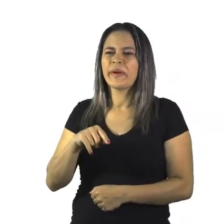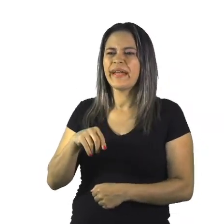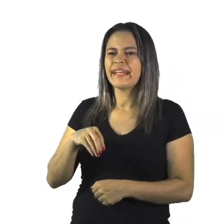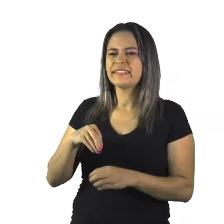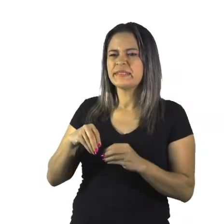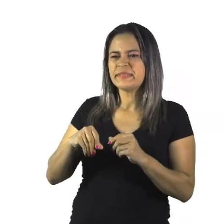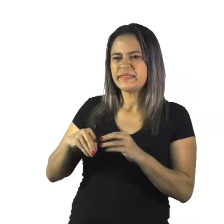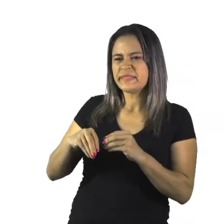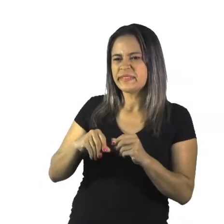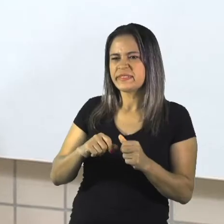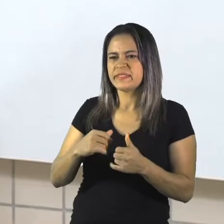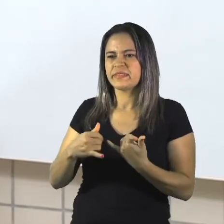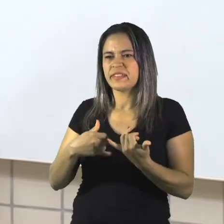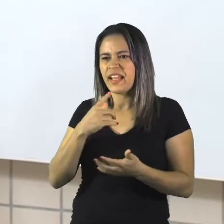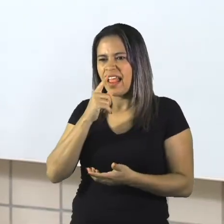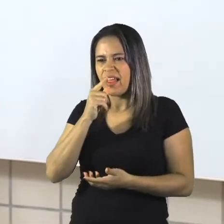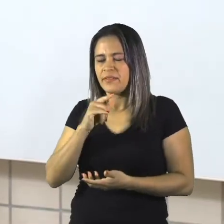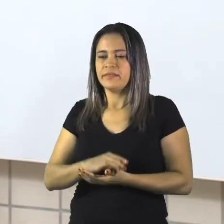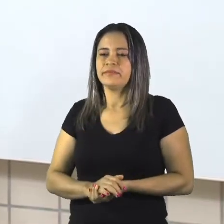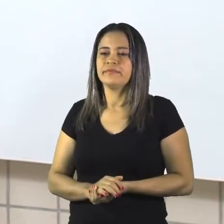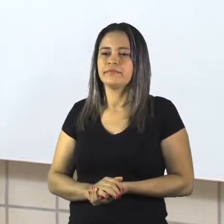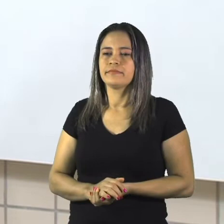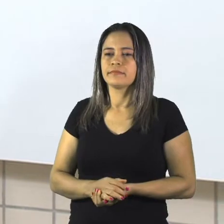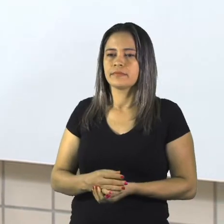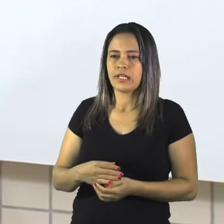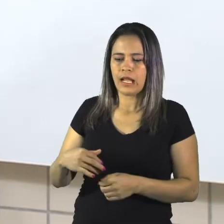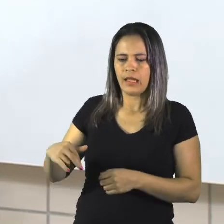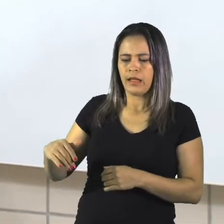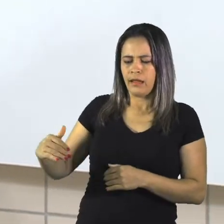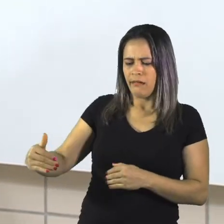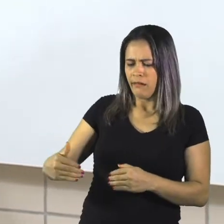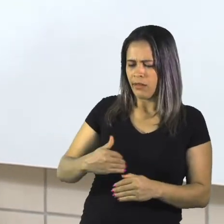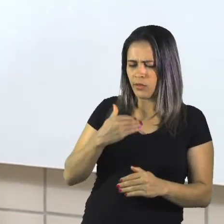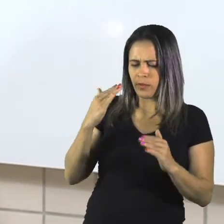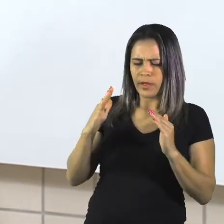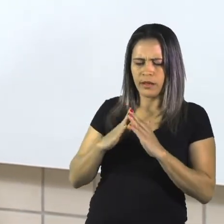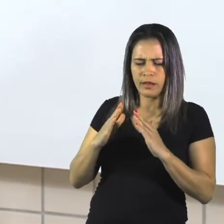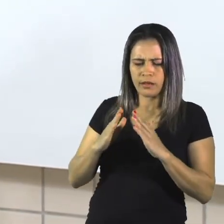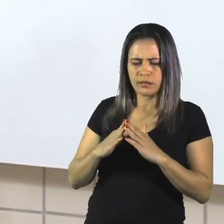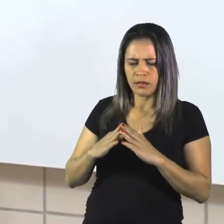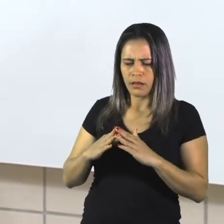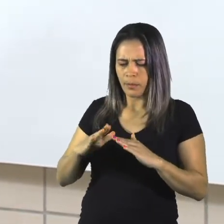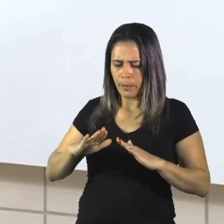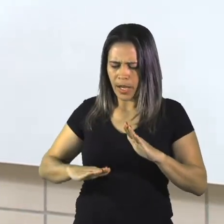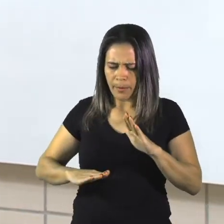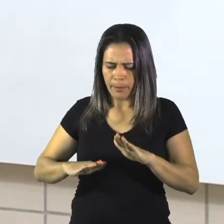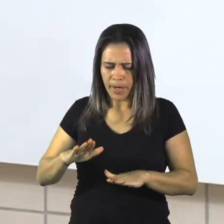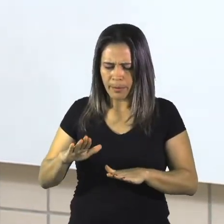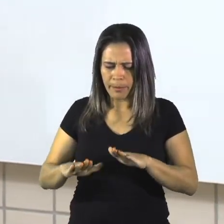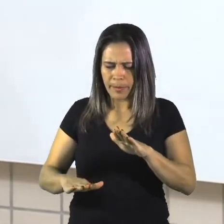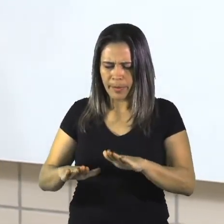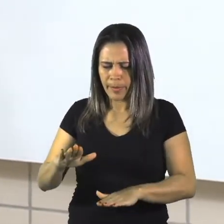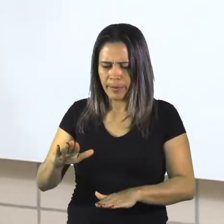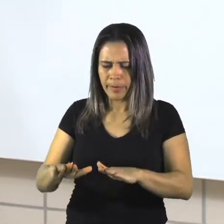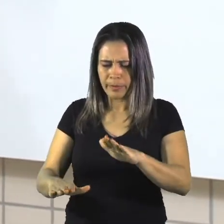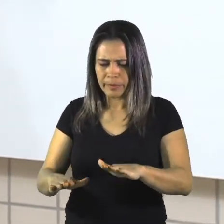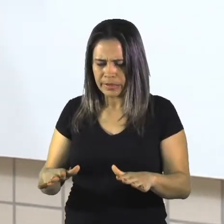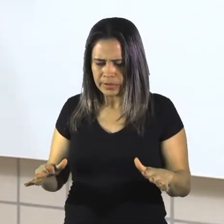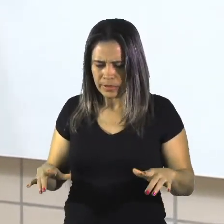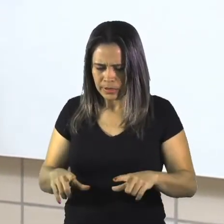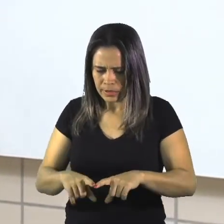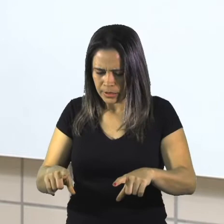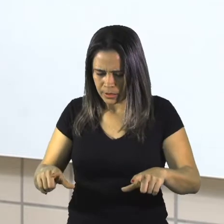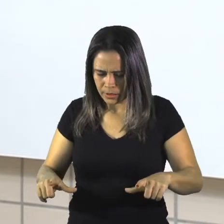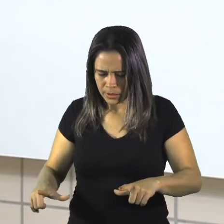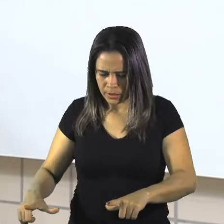aí ele entrou lá em casa e começou a marcar as lajotas lá da casa da mãe dele, né? O piso lá da